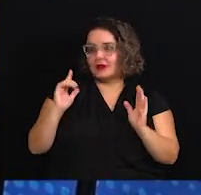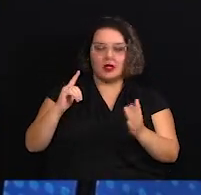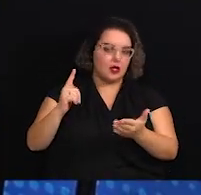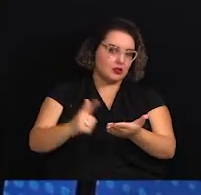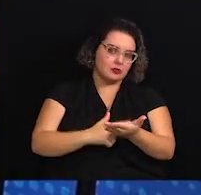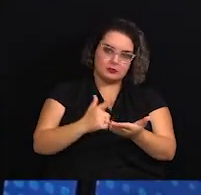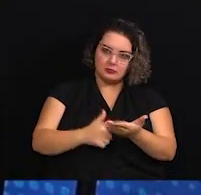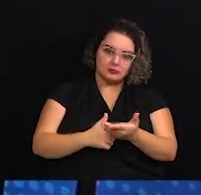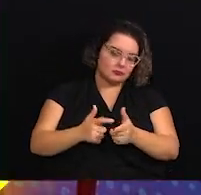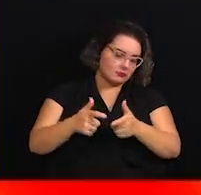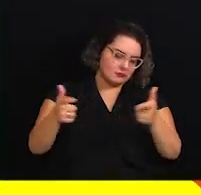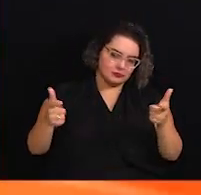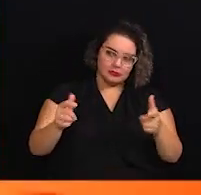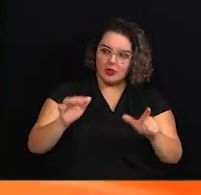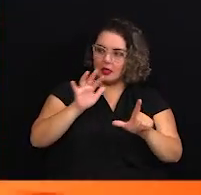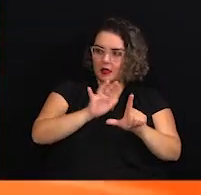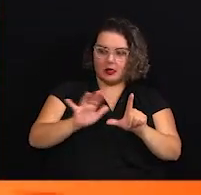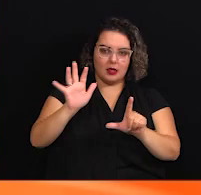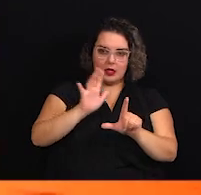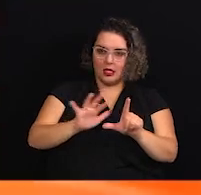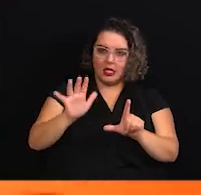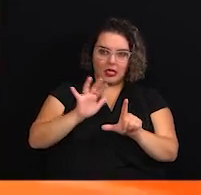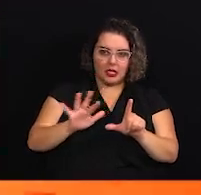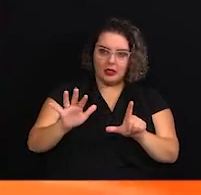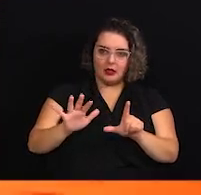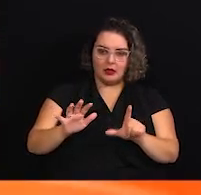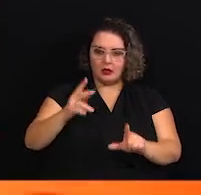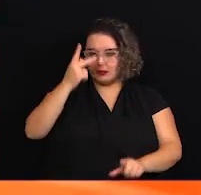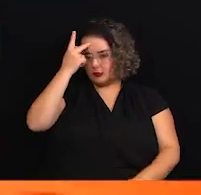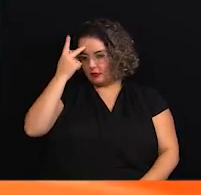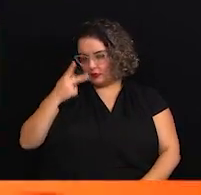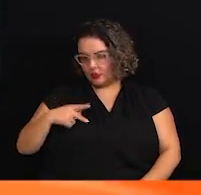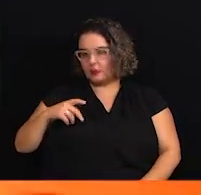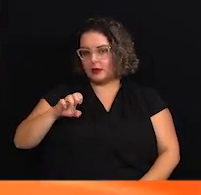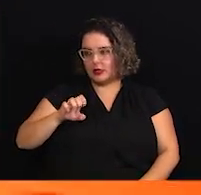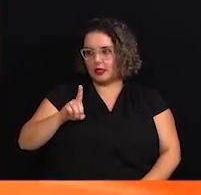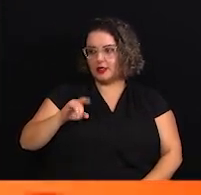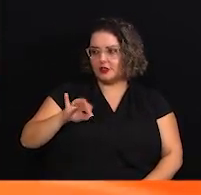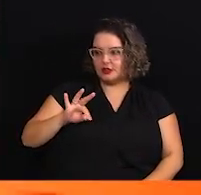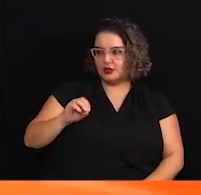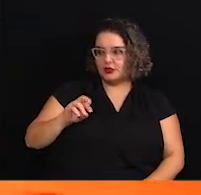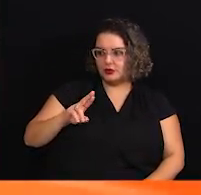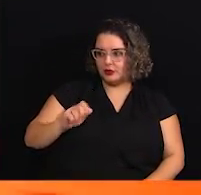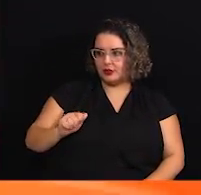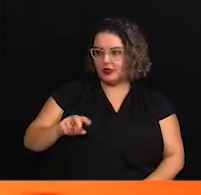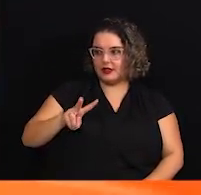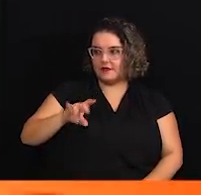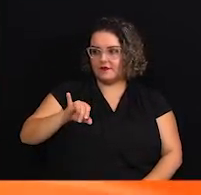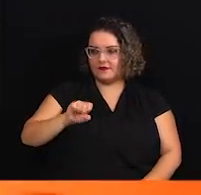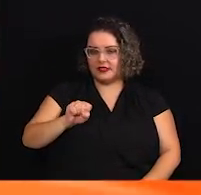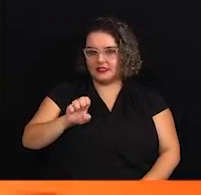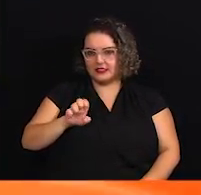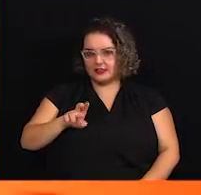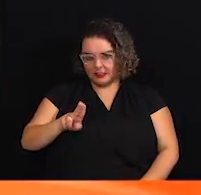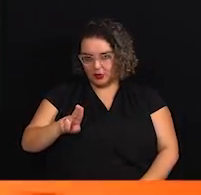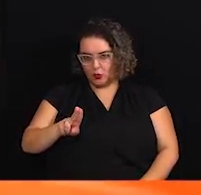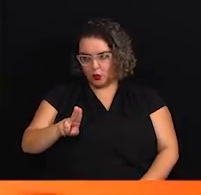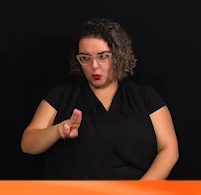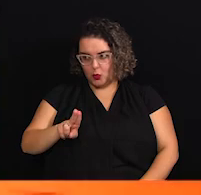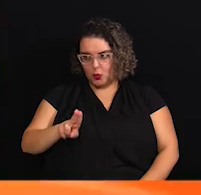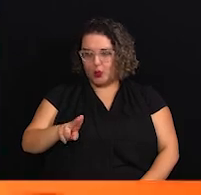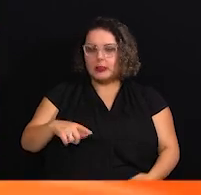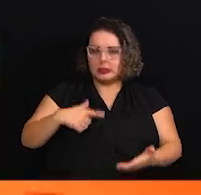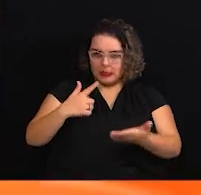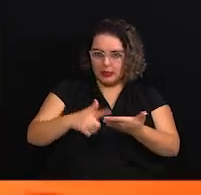grandes plataformas, tá? Na própria editora, que é a editora Viseu, tá? Que tá